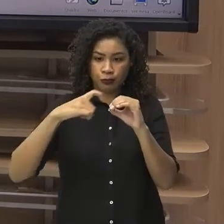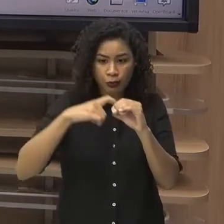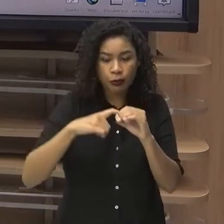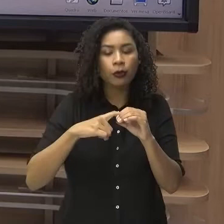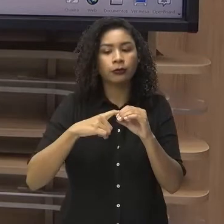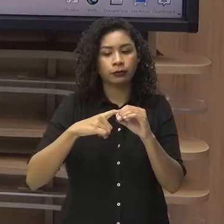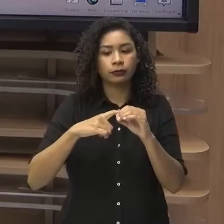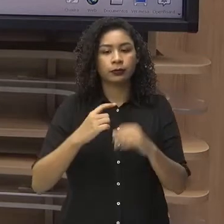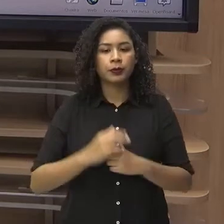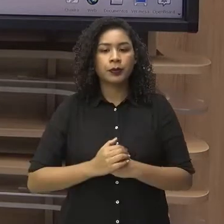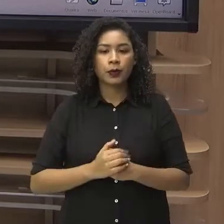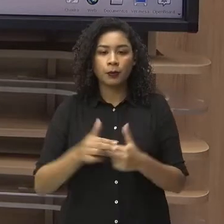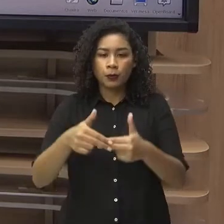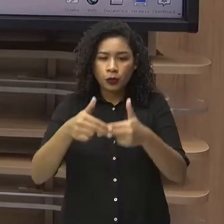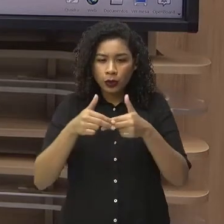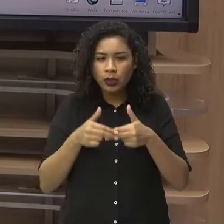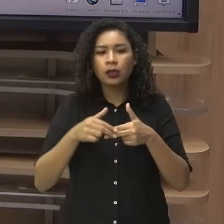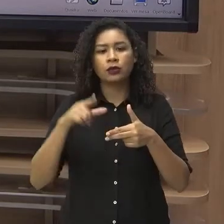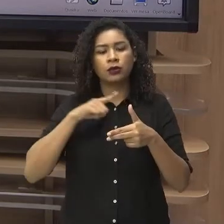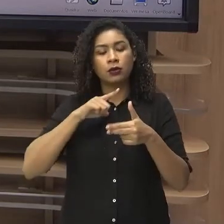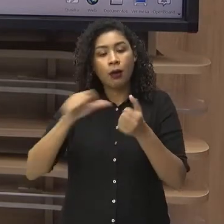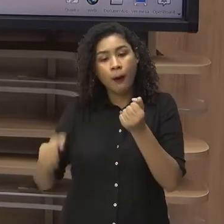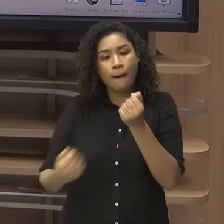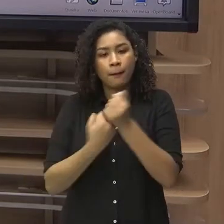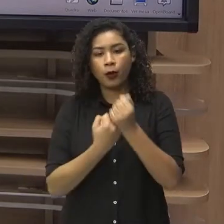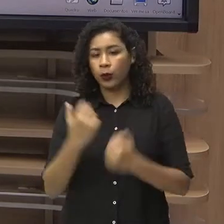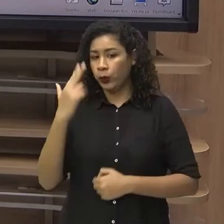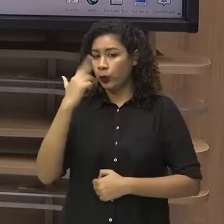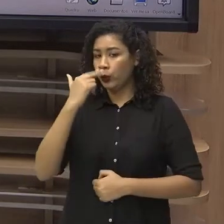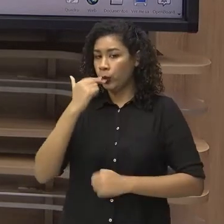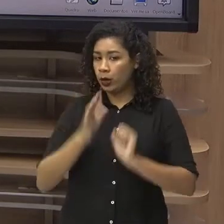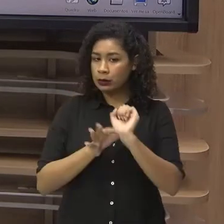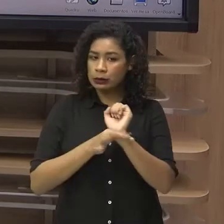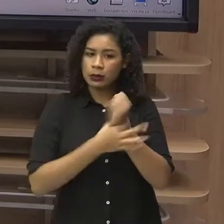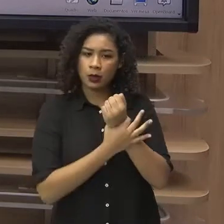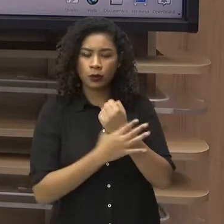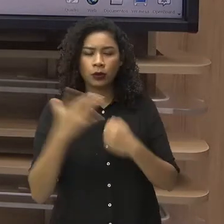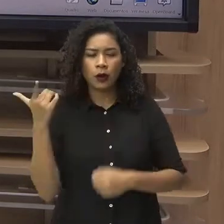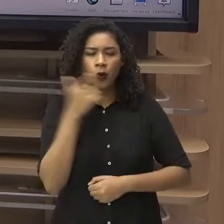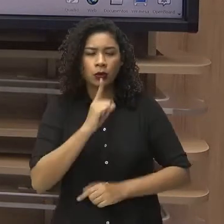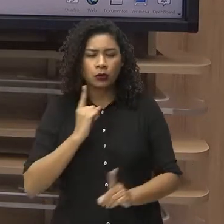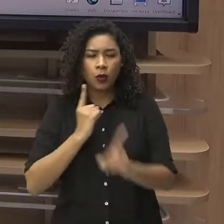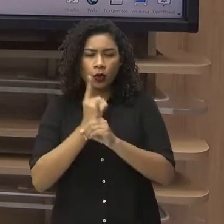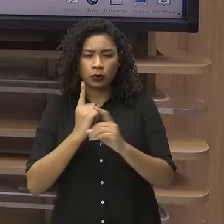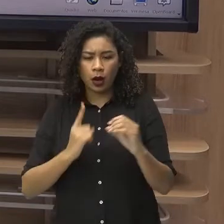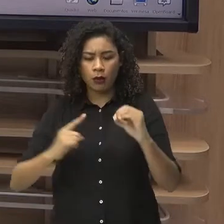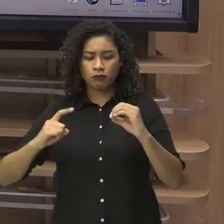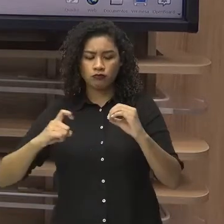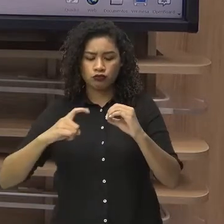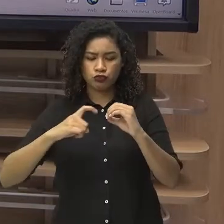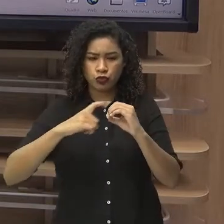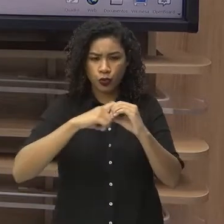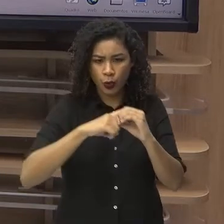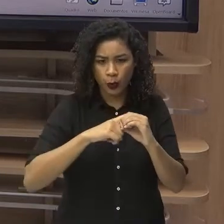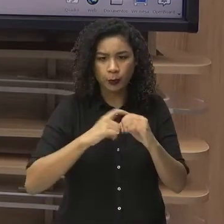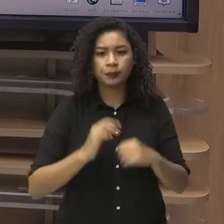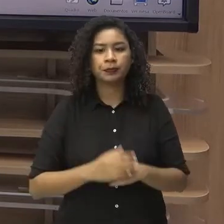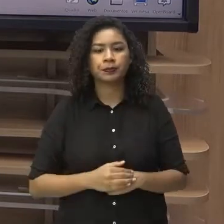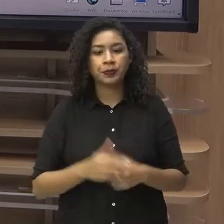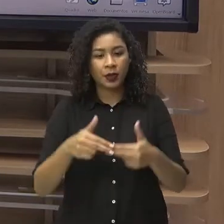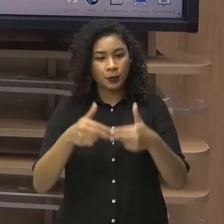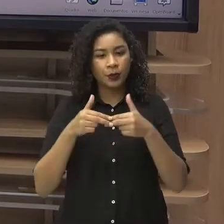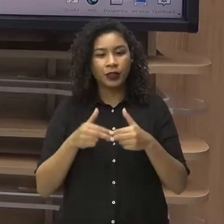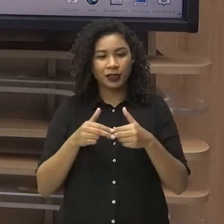possa desenvolver a sua viagem até encontrar o óvulo. E quem vai trazer essas substâncias para ele são aí,